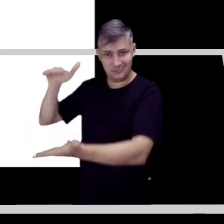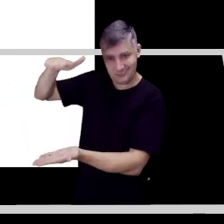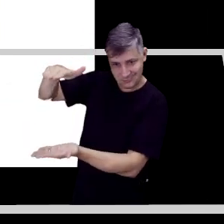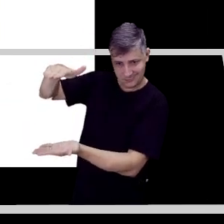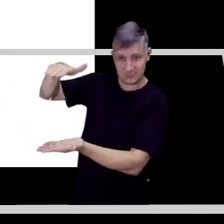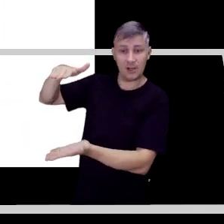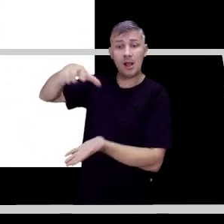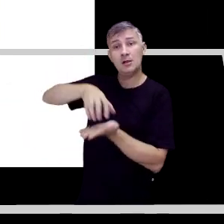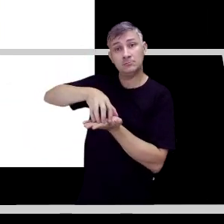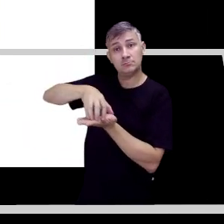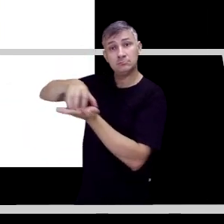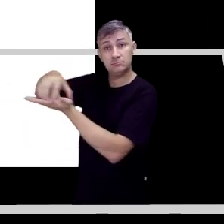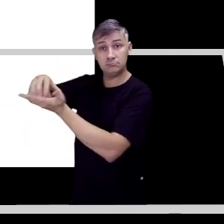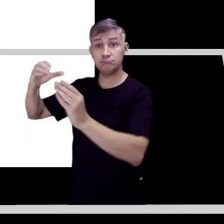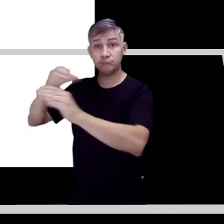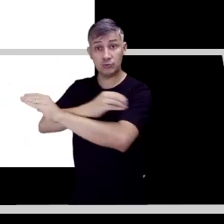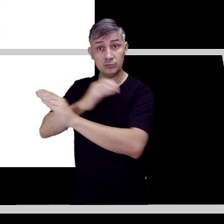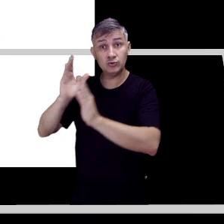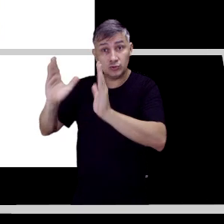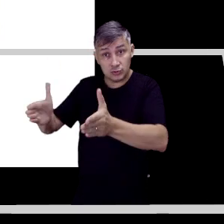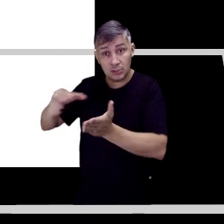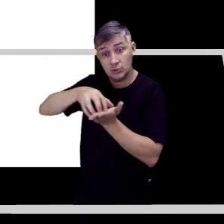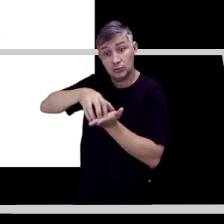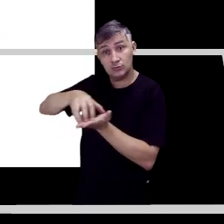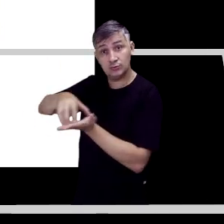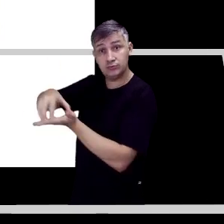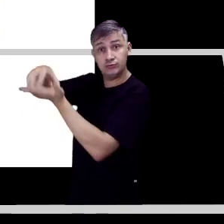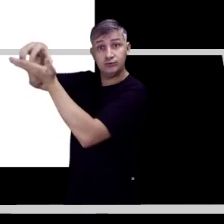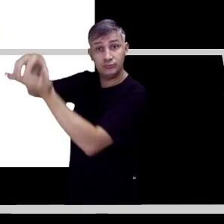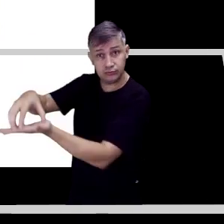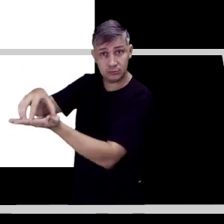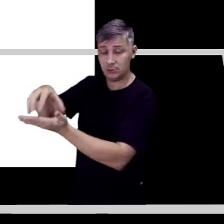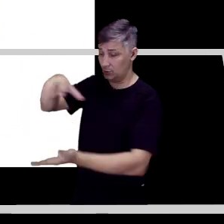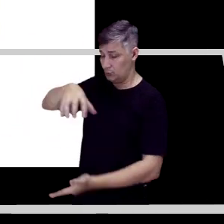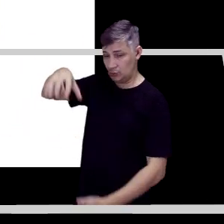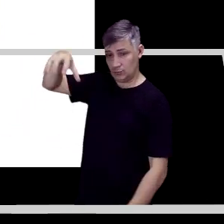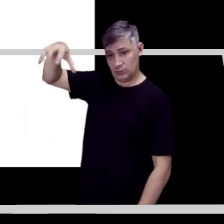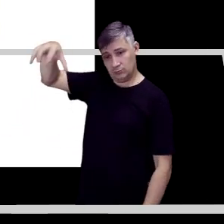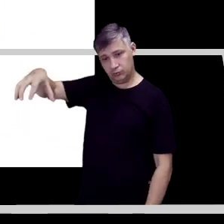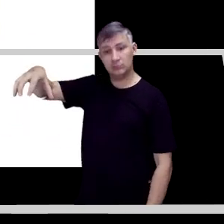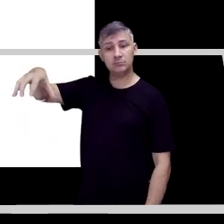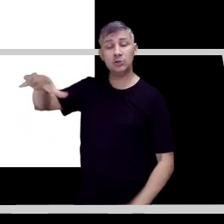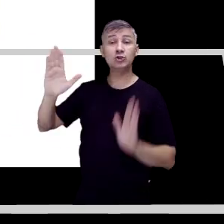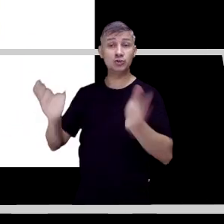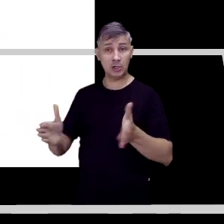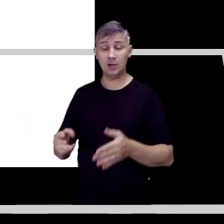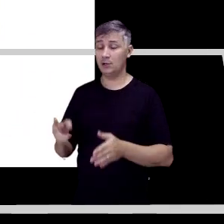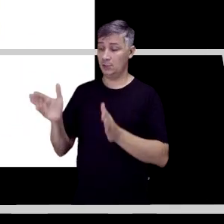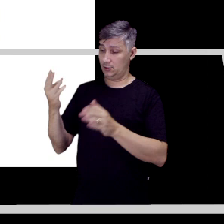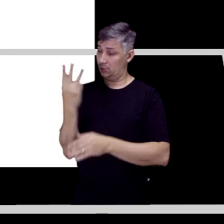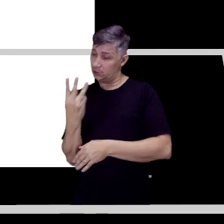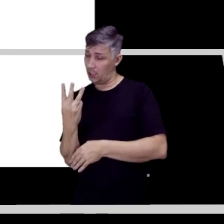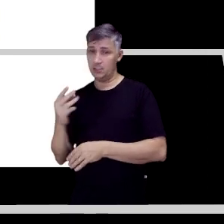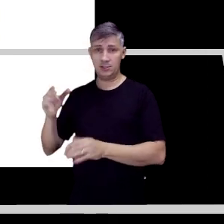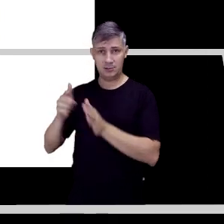dessa planta que a gente acabou de ver veio já montado em cima de um caminhão e colocado lá no local. Então, esses